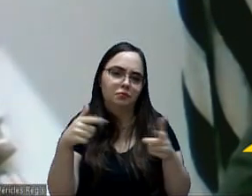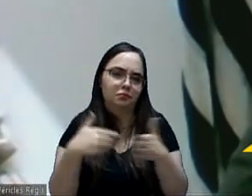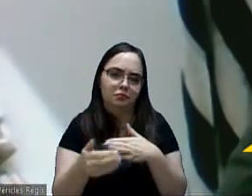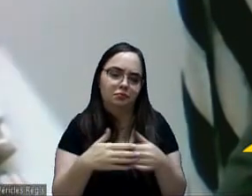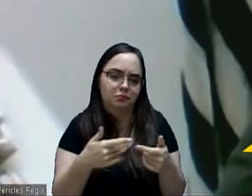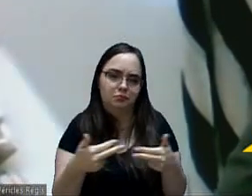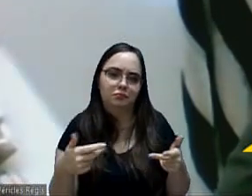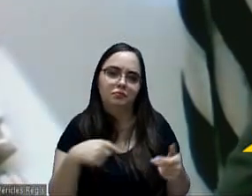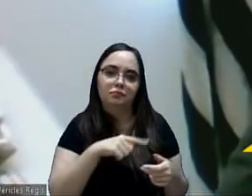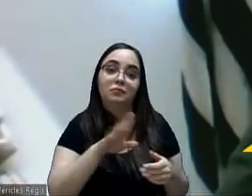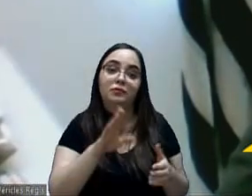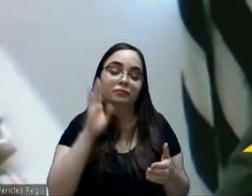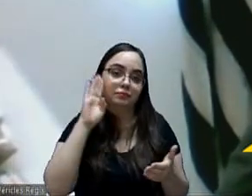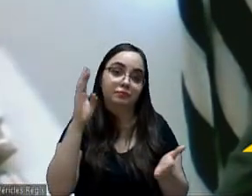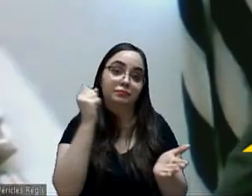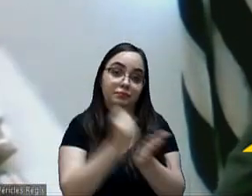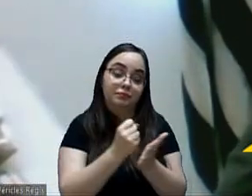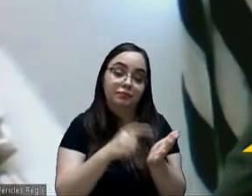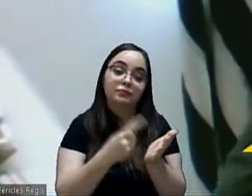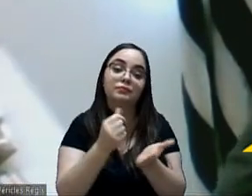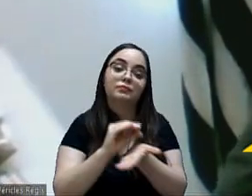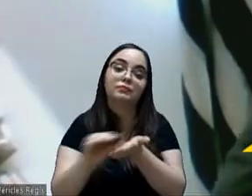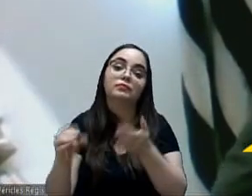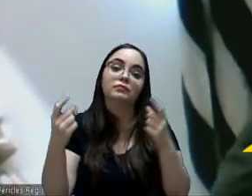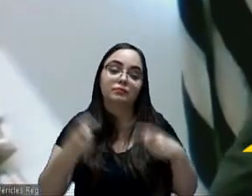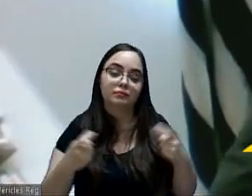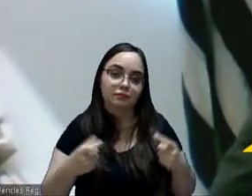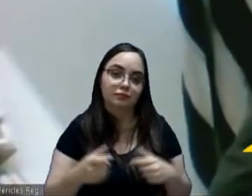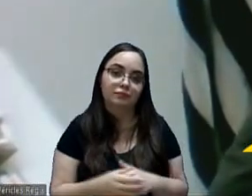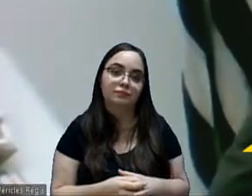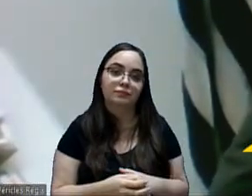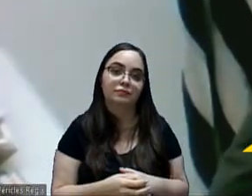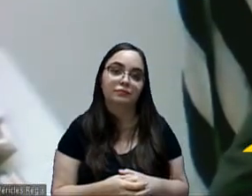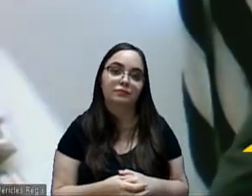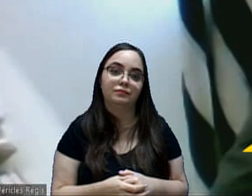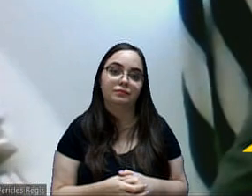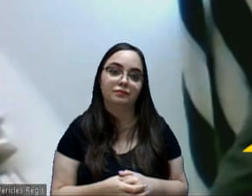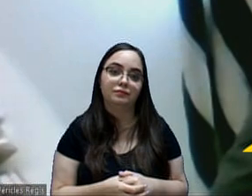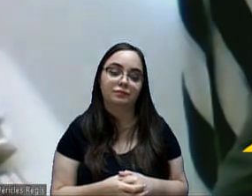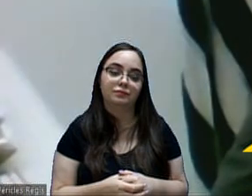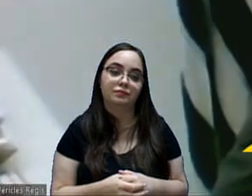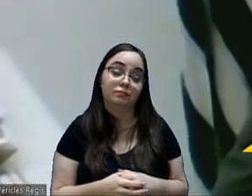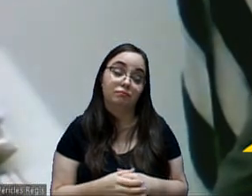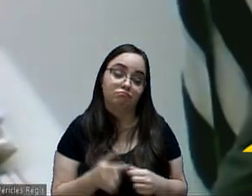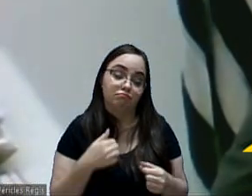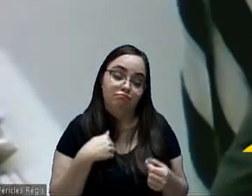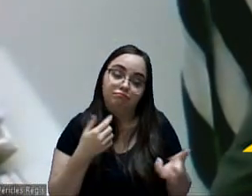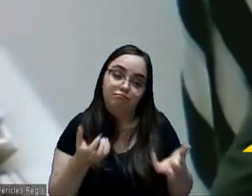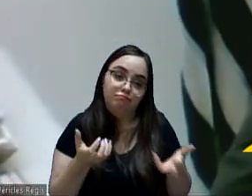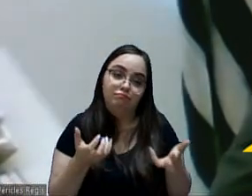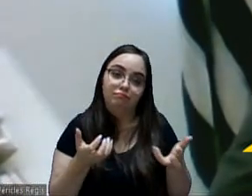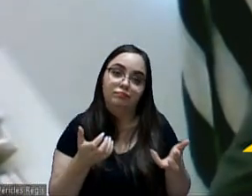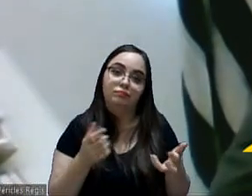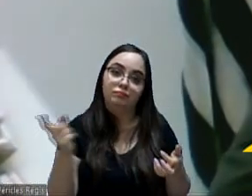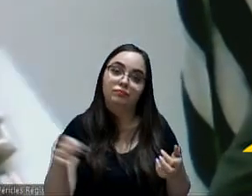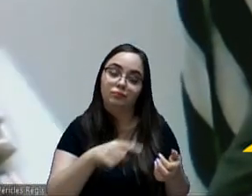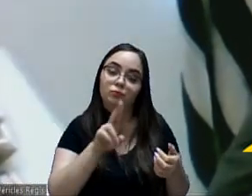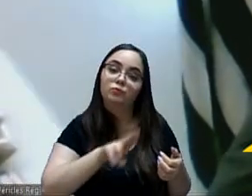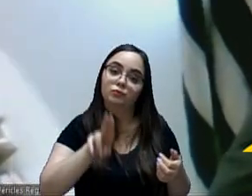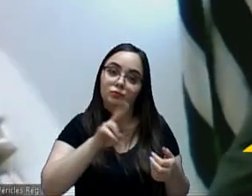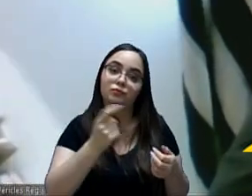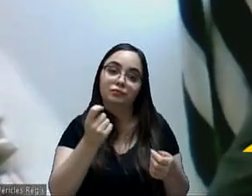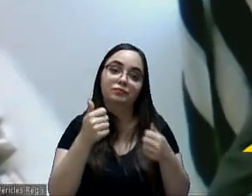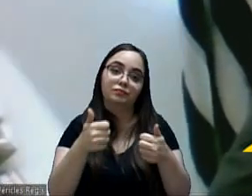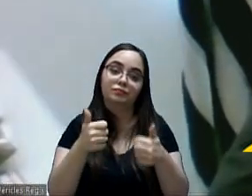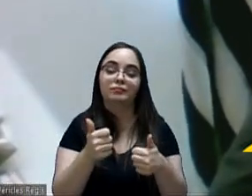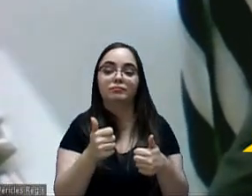sair carimbado, para a gente ter uma certeza de onde estaria indo esses valores, tá? E espero que seja feito bom uso desse